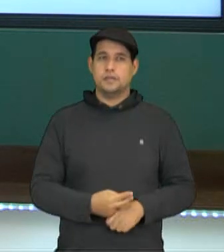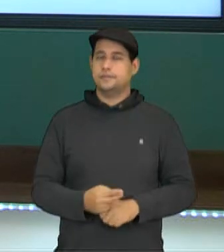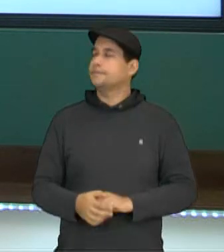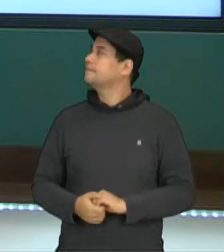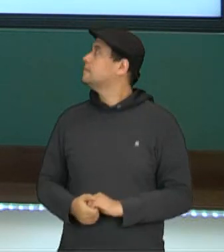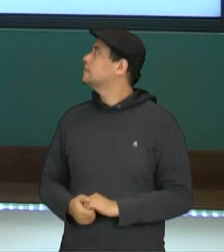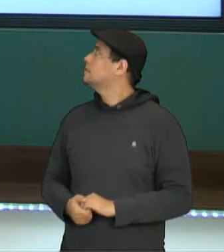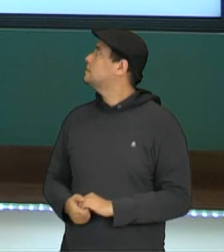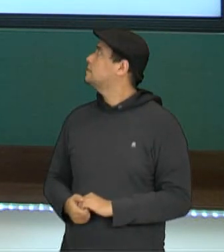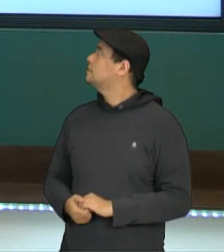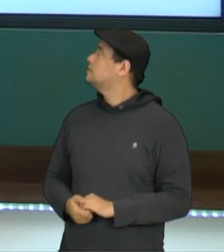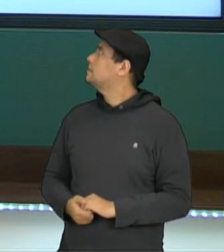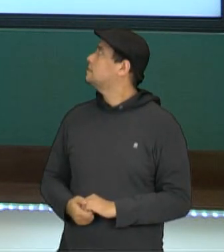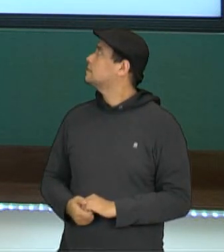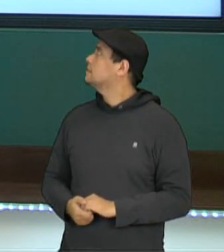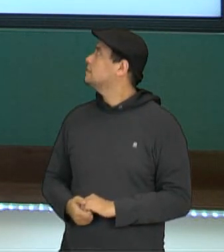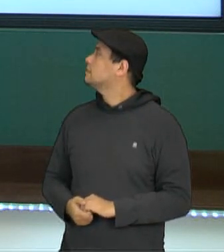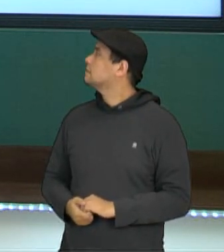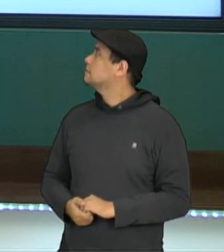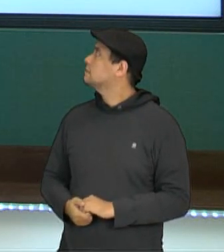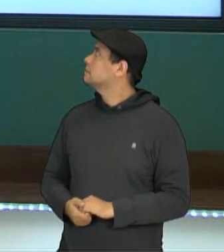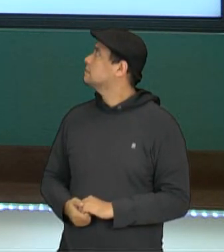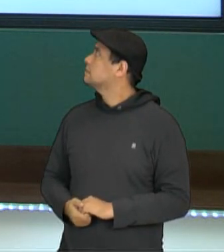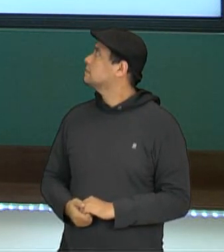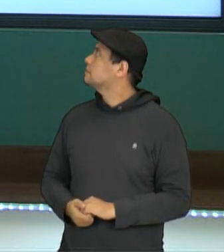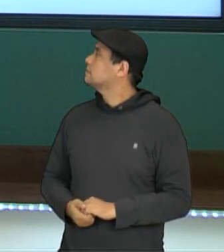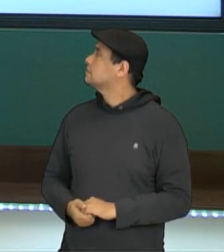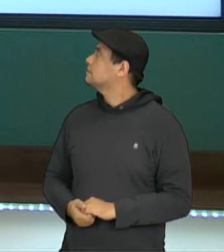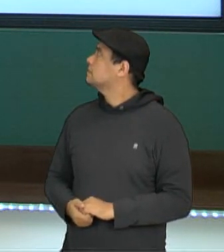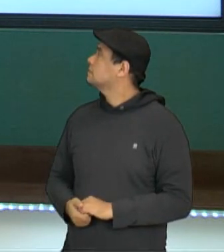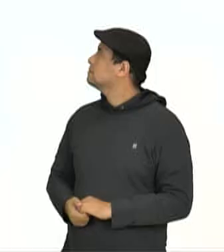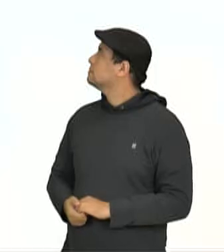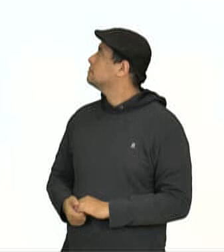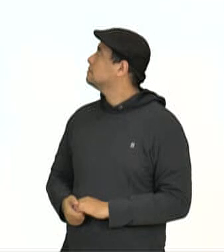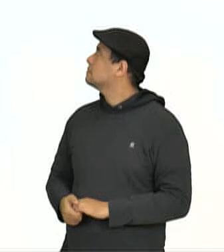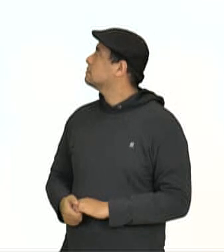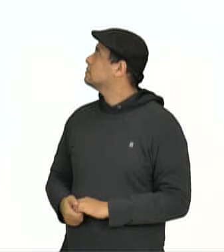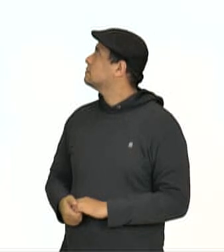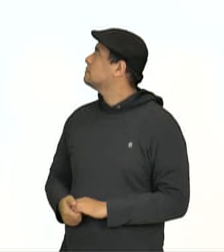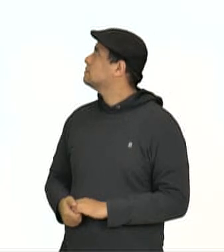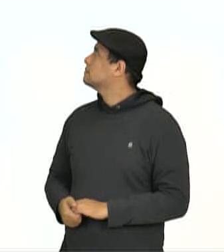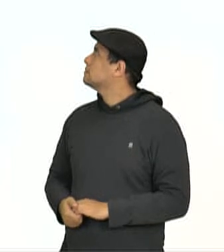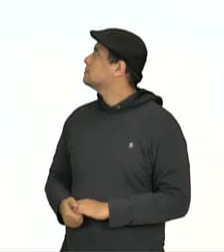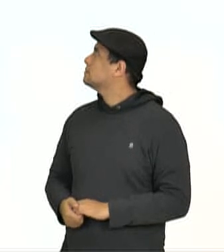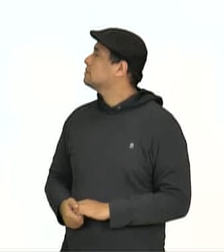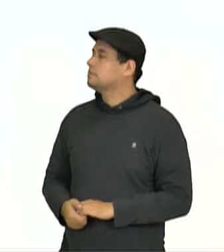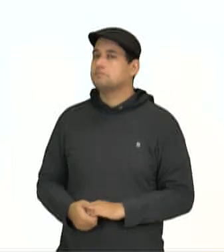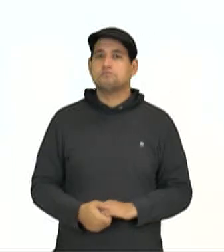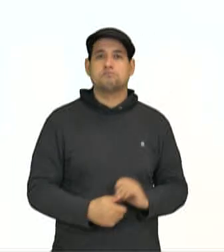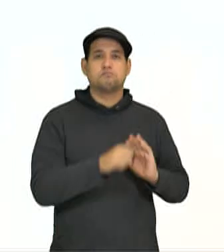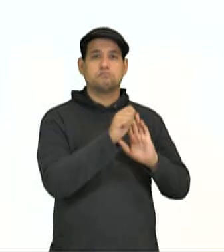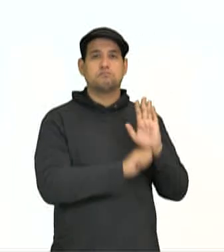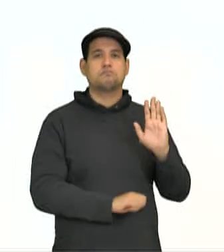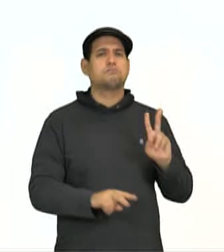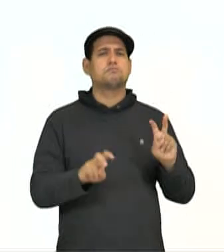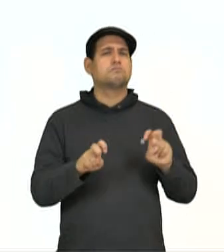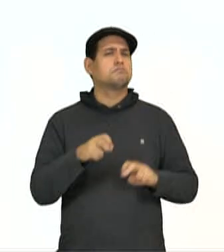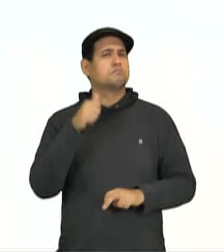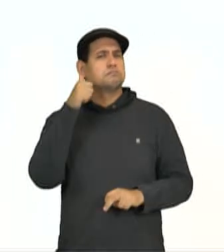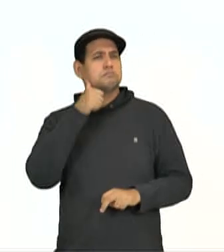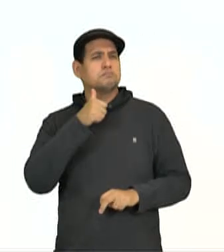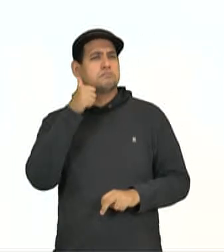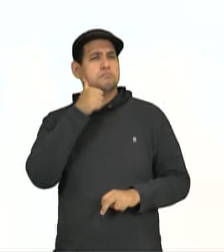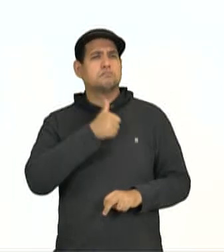is about Kelly Moss. Look at her picture and mark her profession. O texto é sobre uma moça chamada